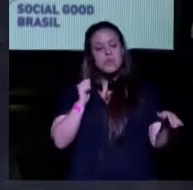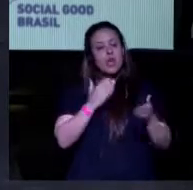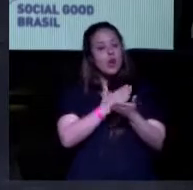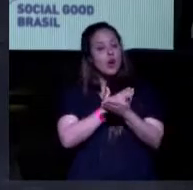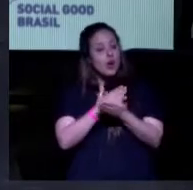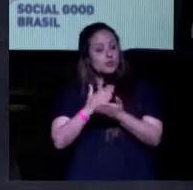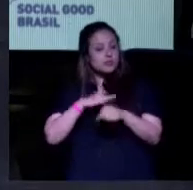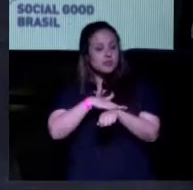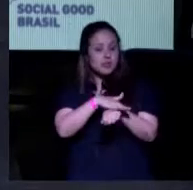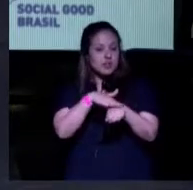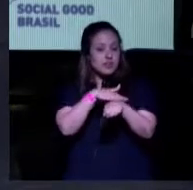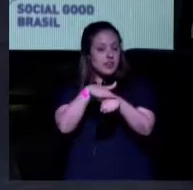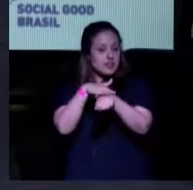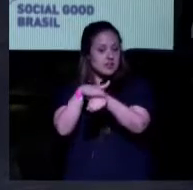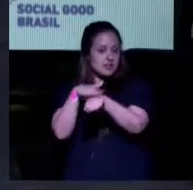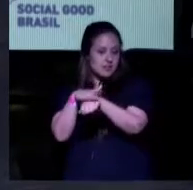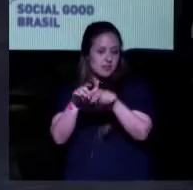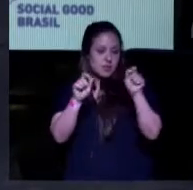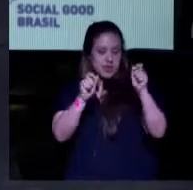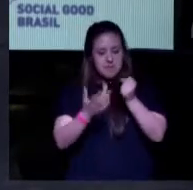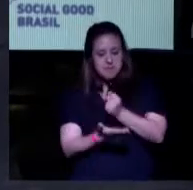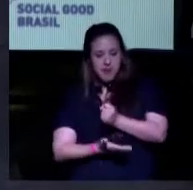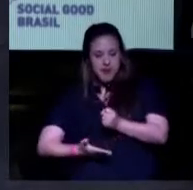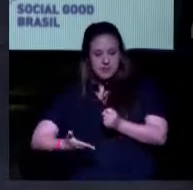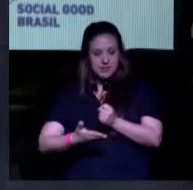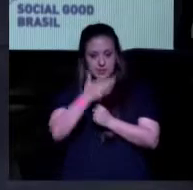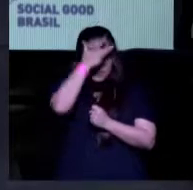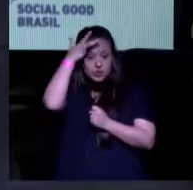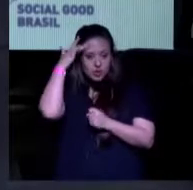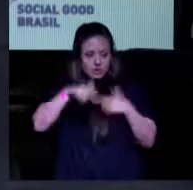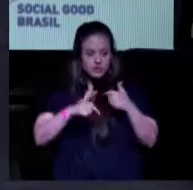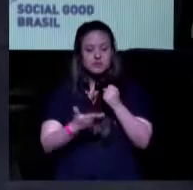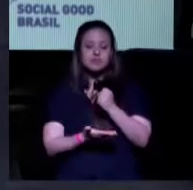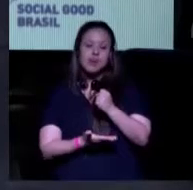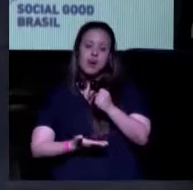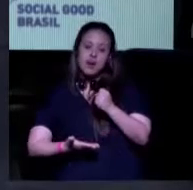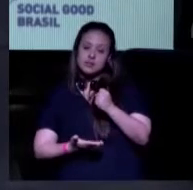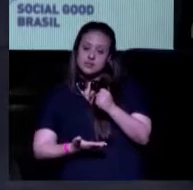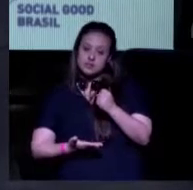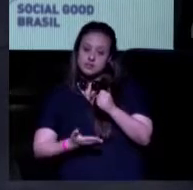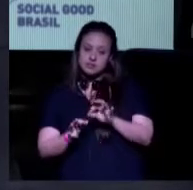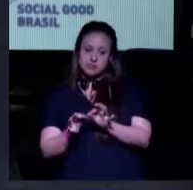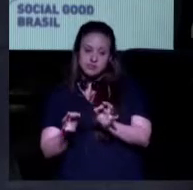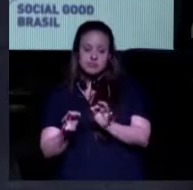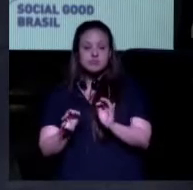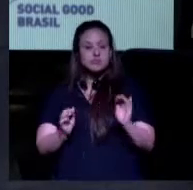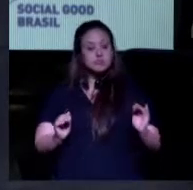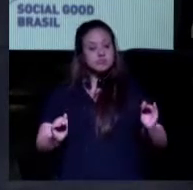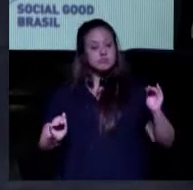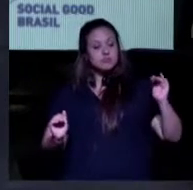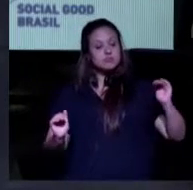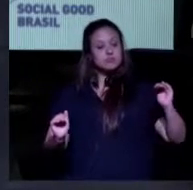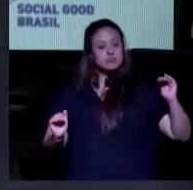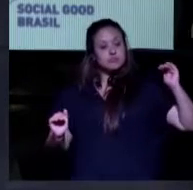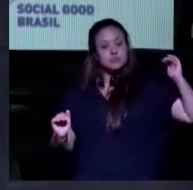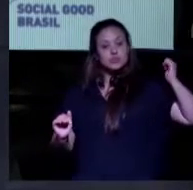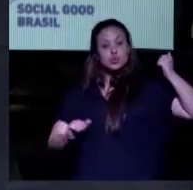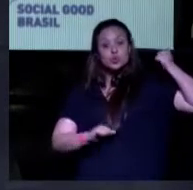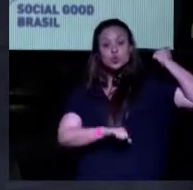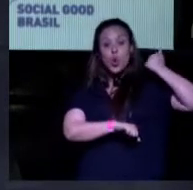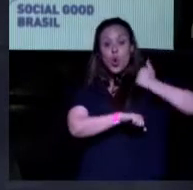é hierárquico mas da base junto com o dono da empresa foi uma coisa muito bonita porque abriu essa possibilidade para as pessoas